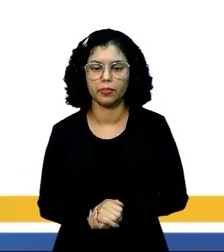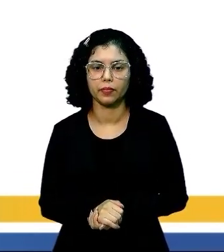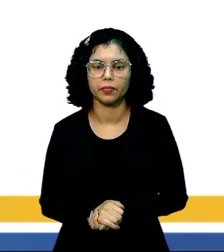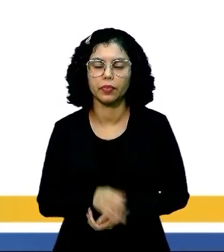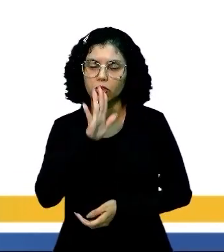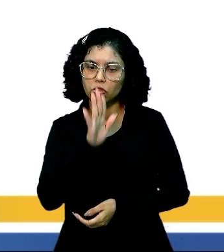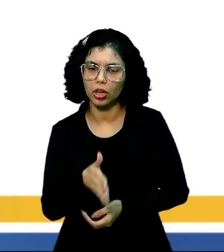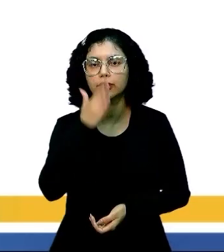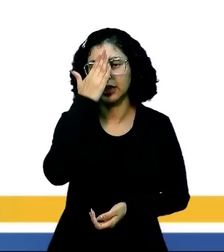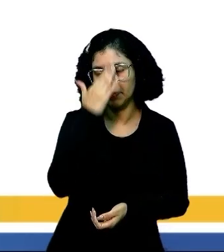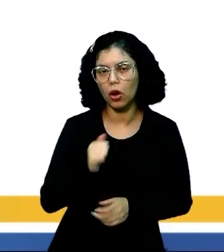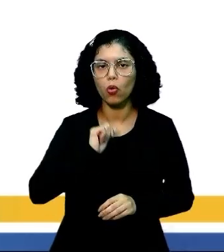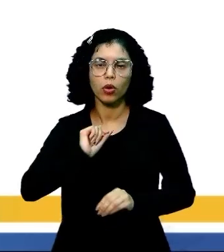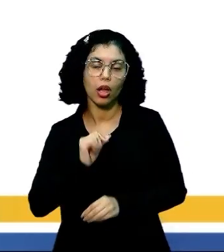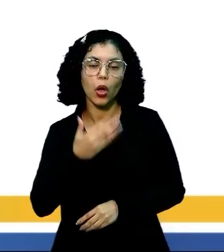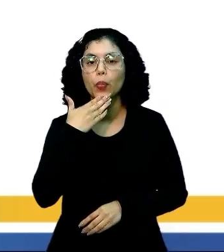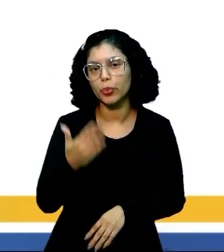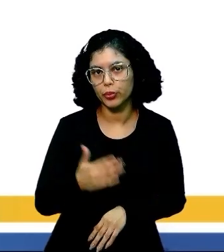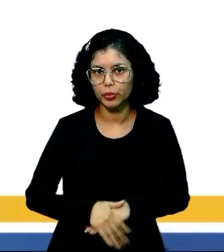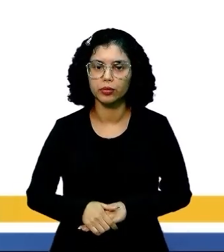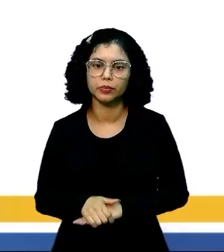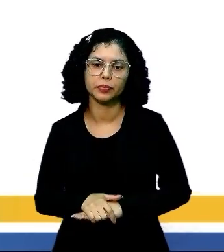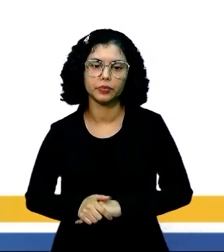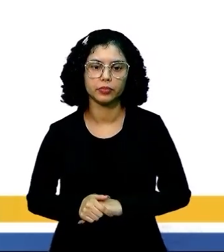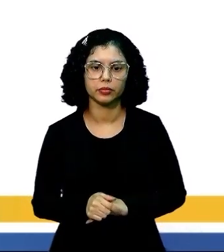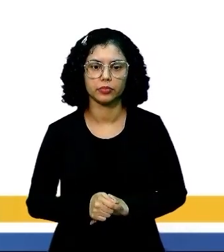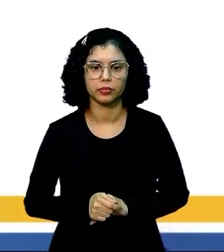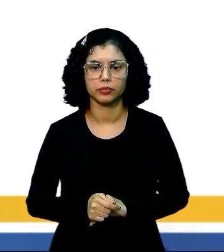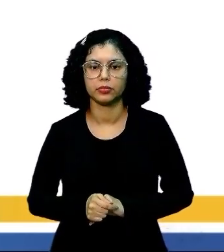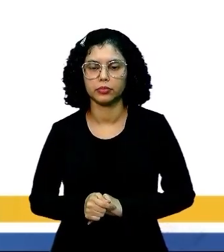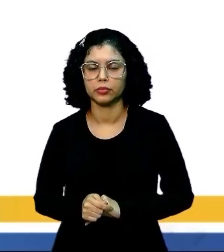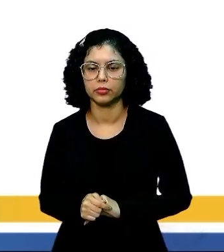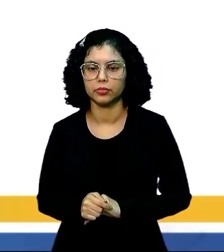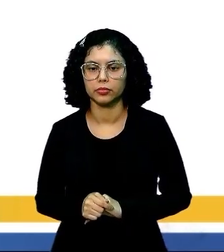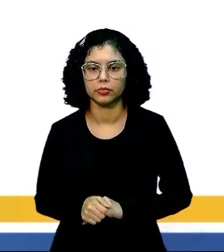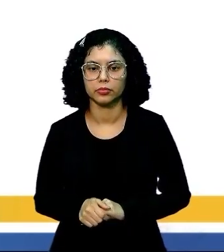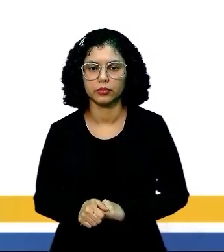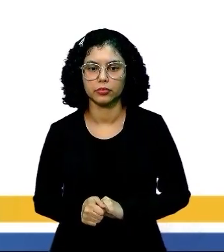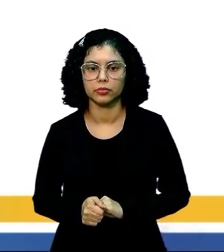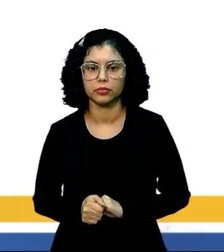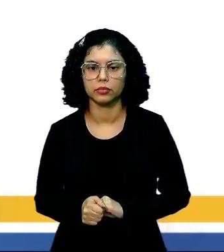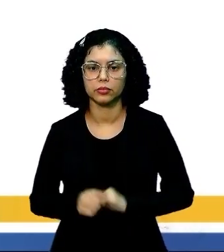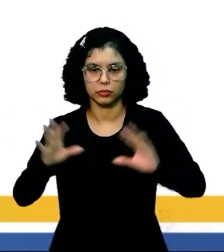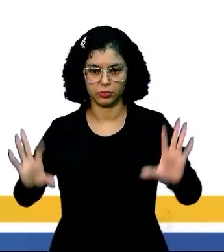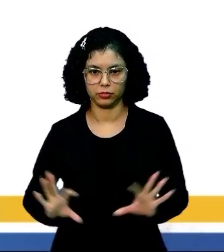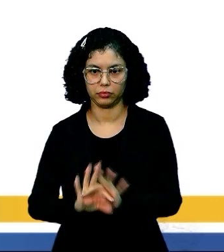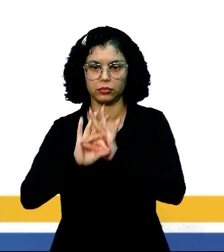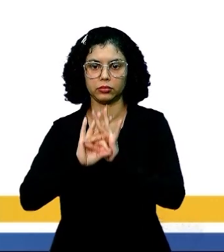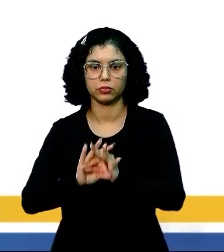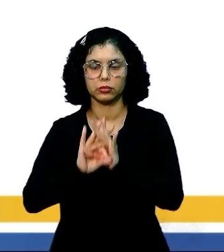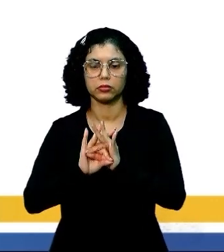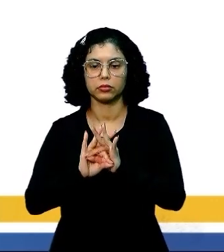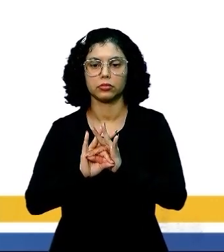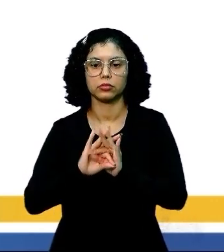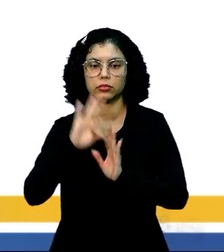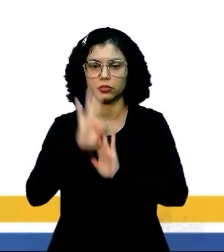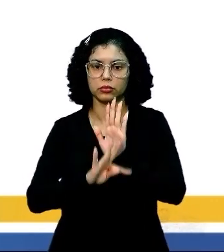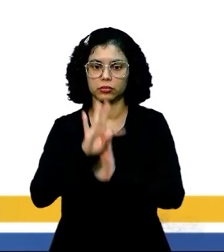eu já vou saber o meu objetivo, né? Então não deixa de ser uma estratégia. relacionar o que está no texto com